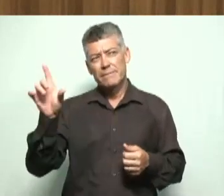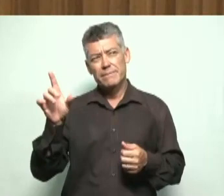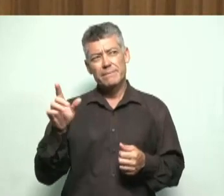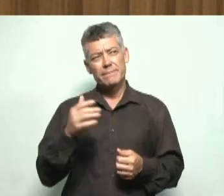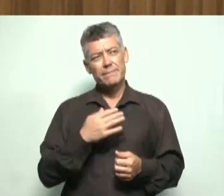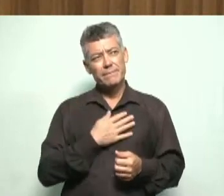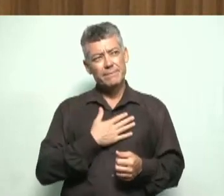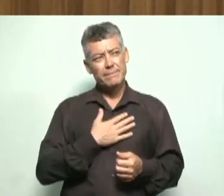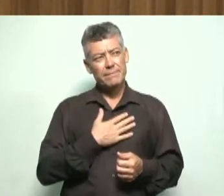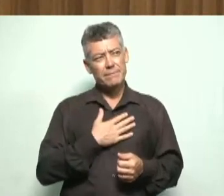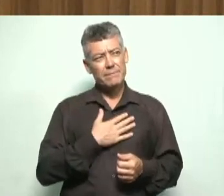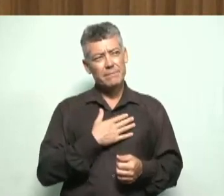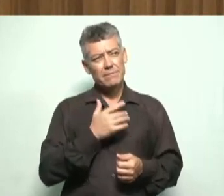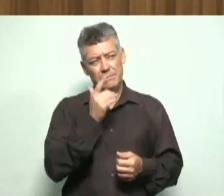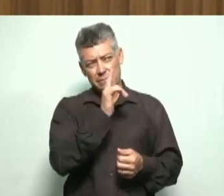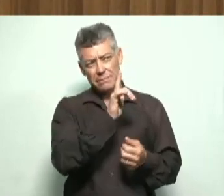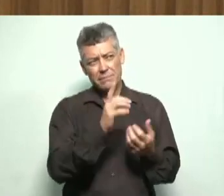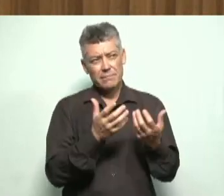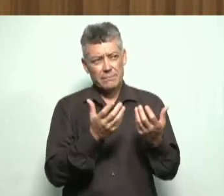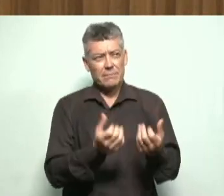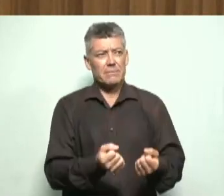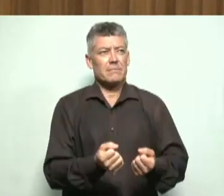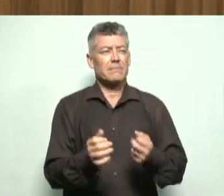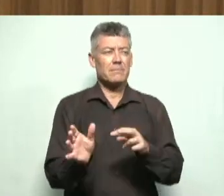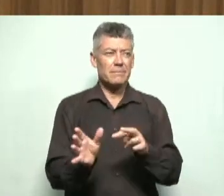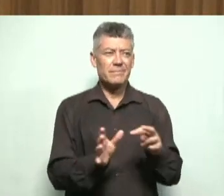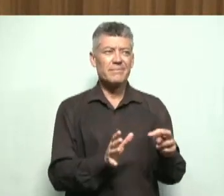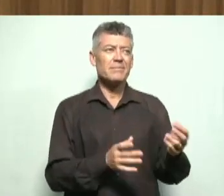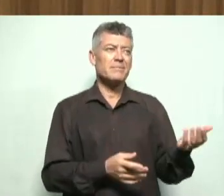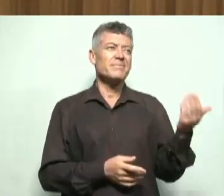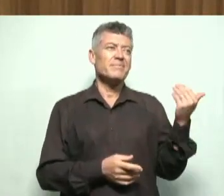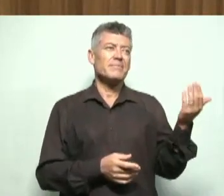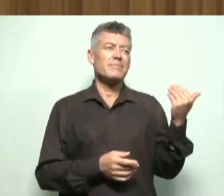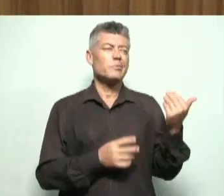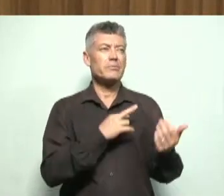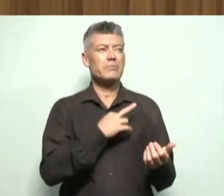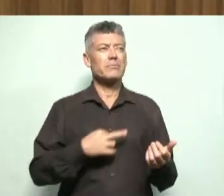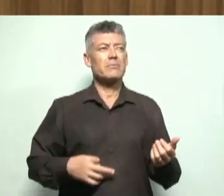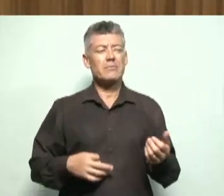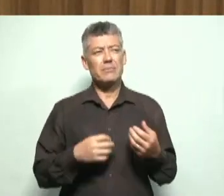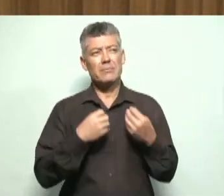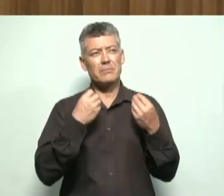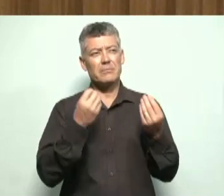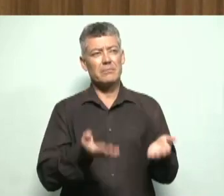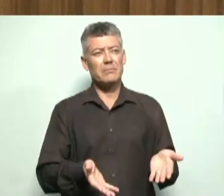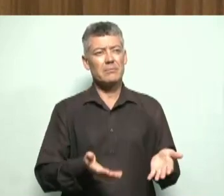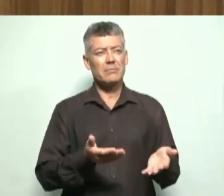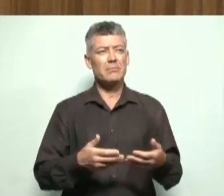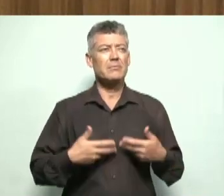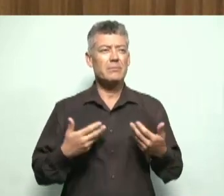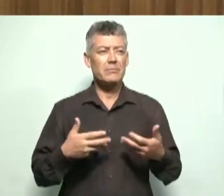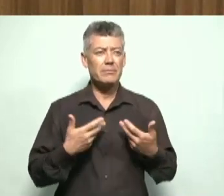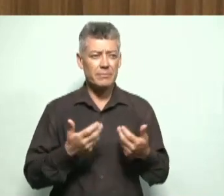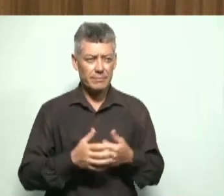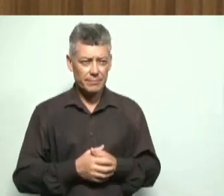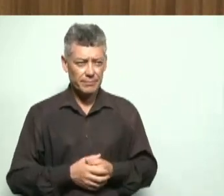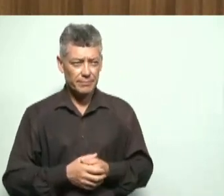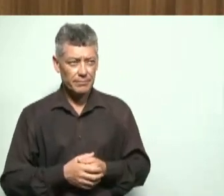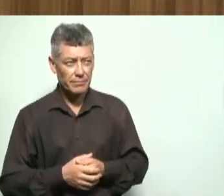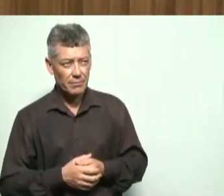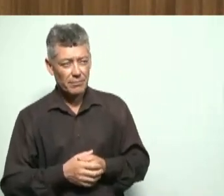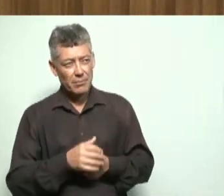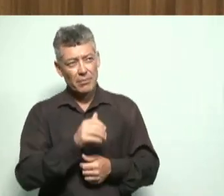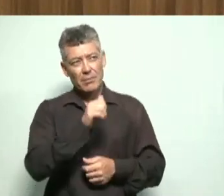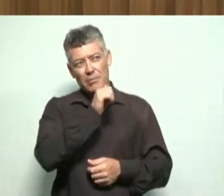nosso mandato aqui conseguiu aprovar semana passada, com a anuência de todos os vereadores, e isso nos traz uma alegria. Quero também, vereador Anderson